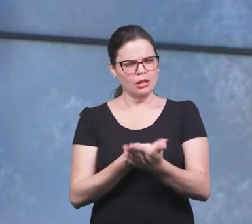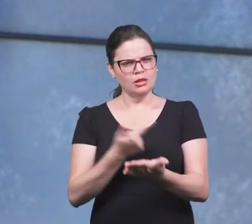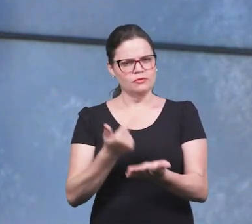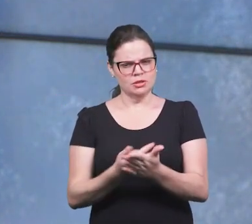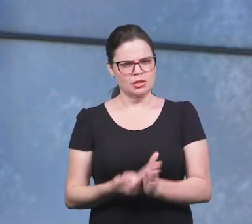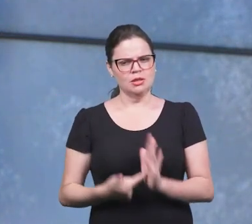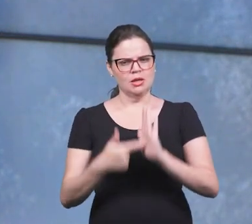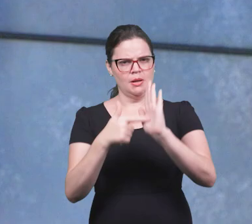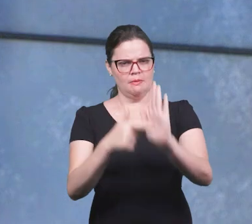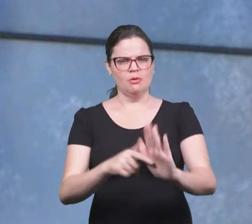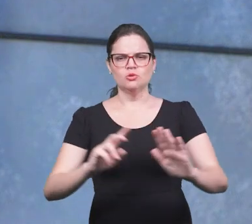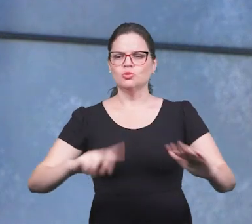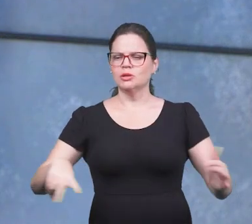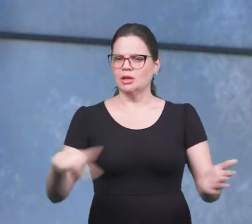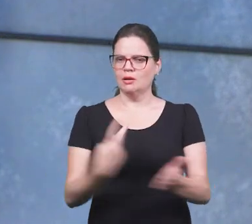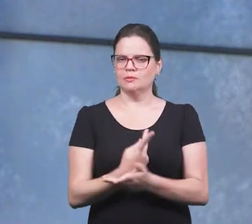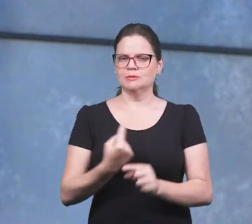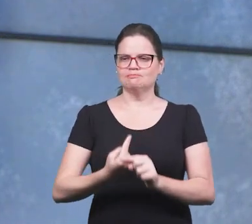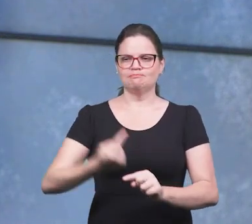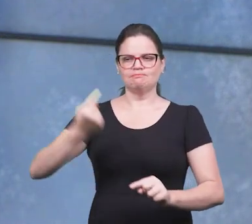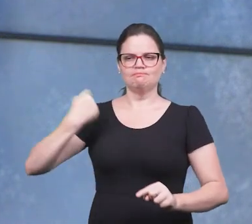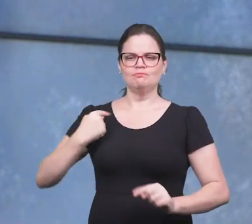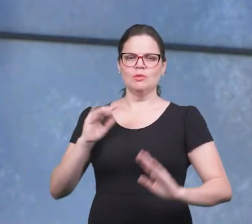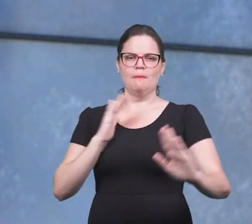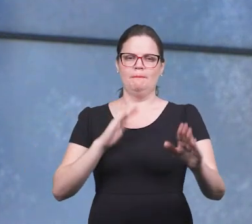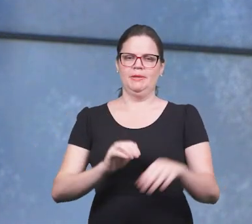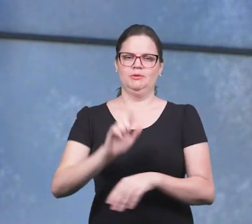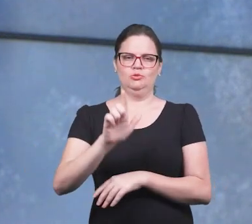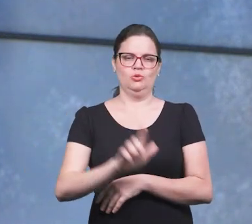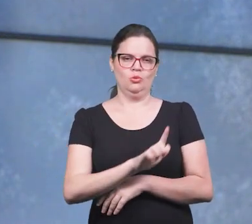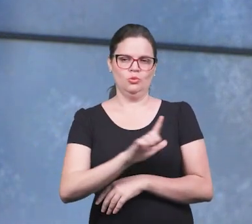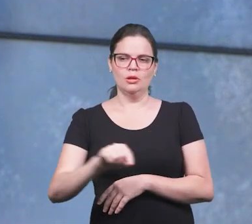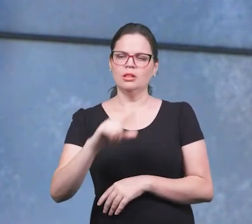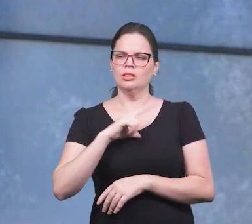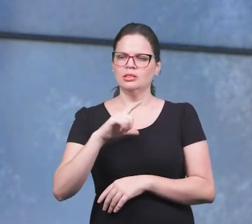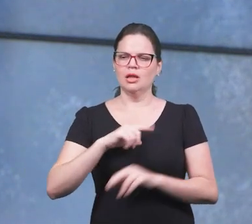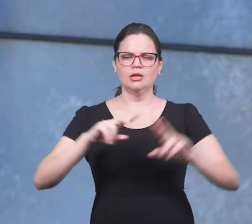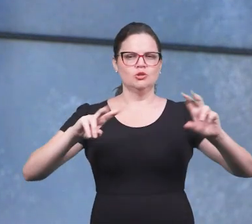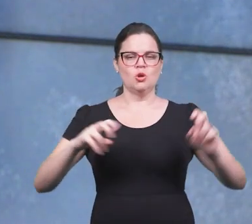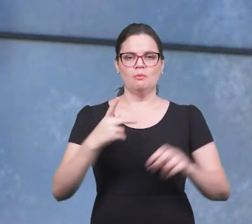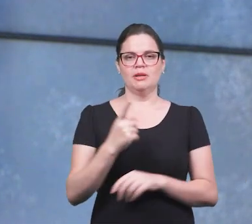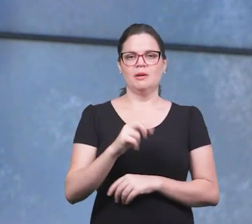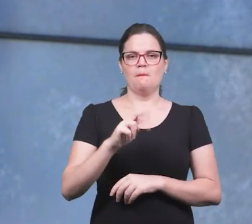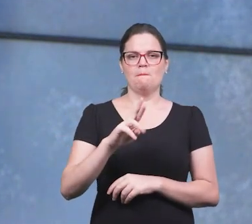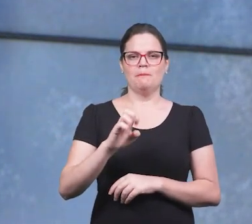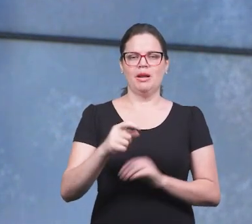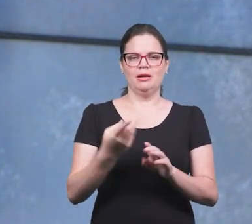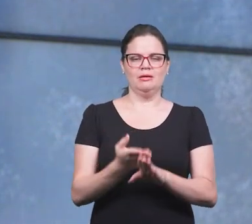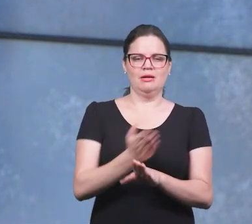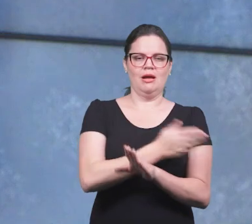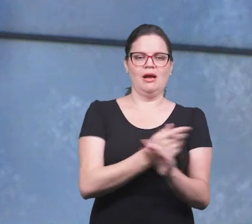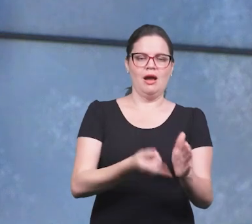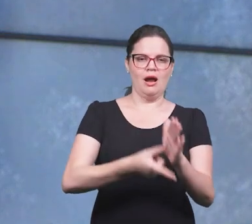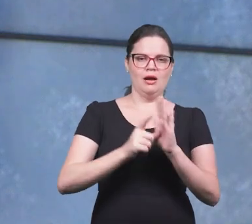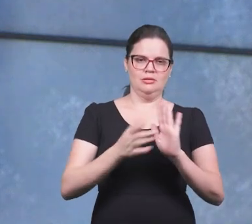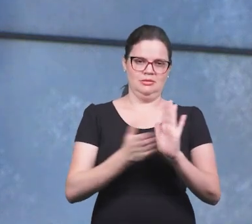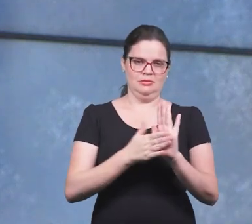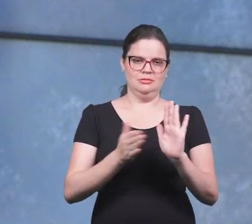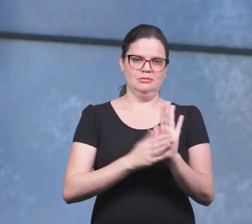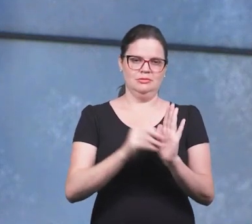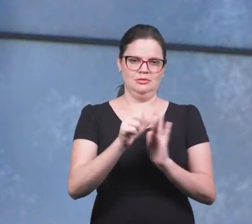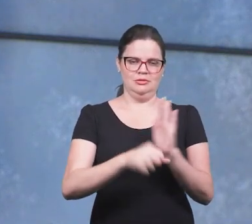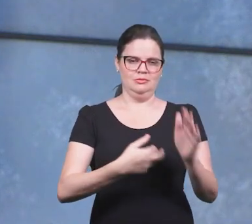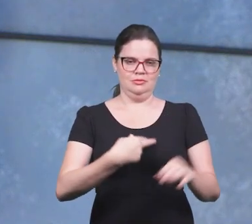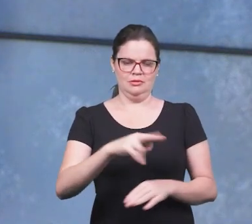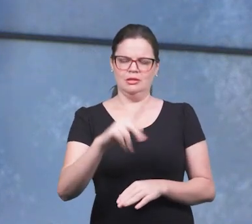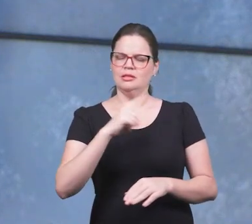um todo, sobre os pré-reformadores. Então, existe muita literatura. E estamos falando